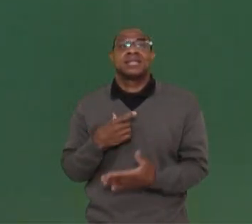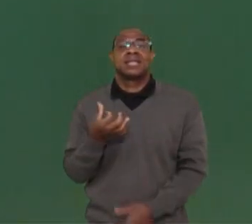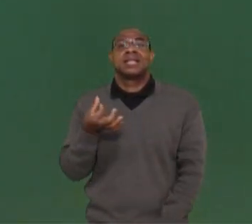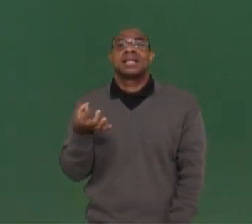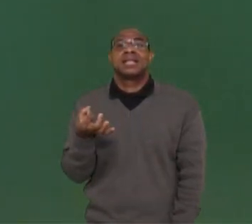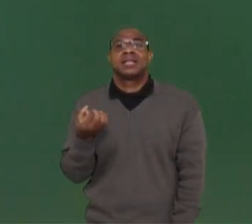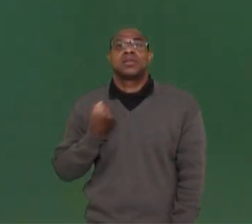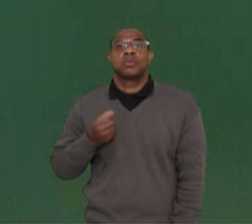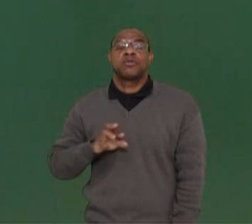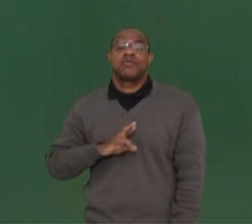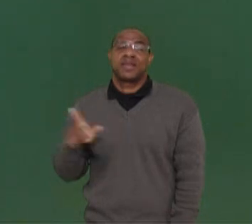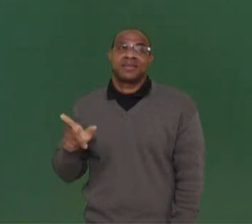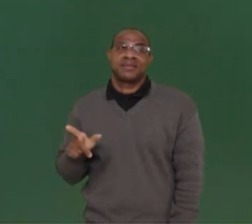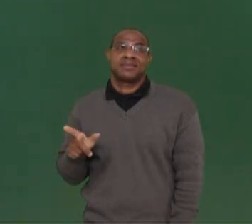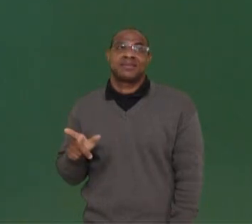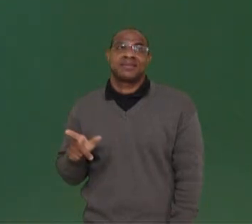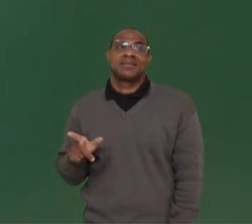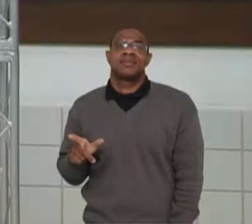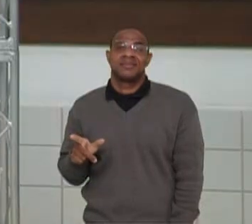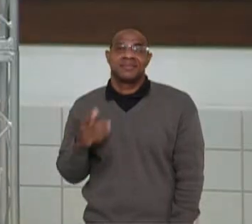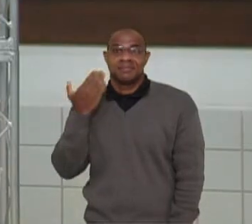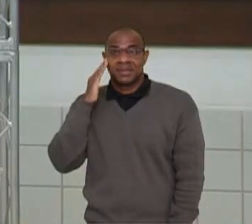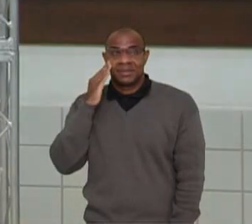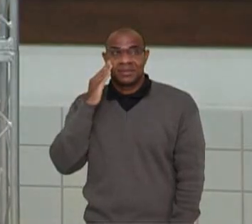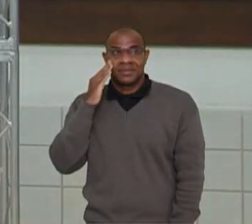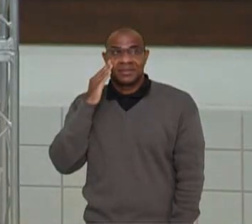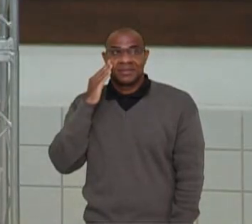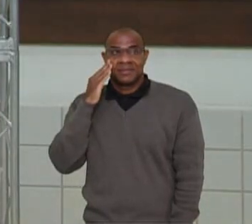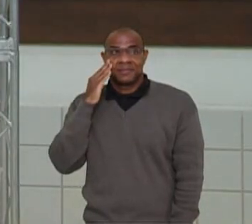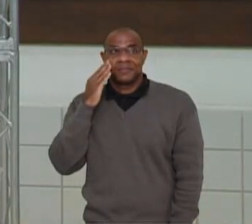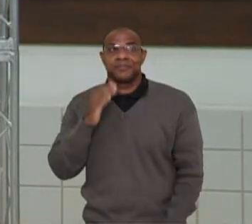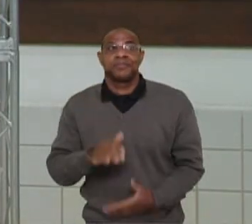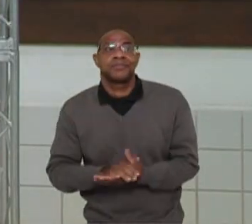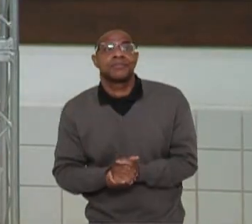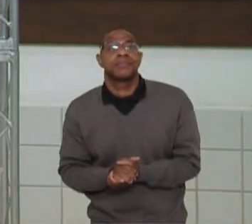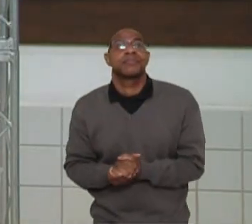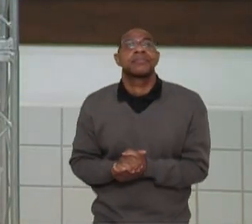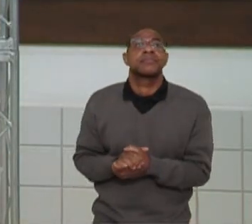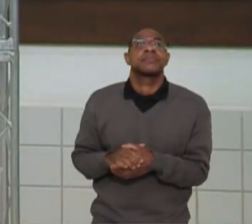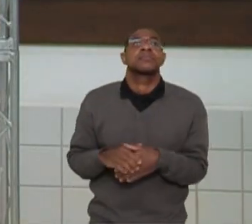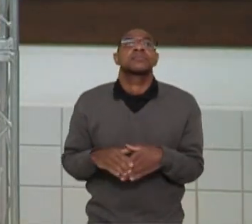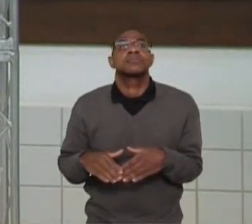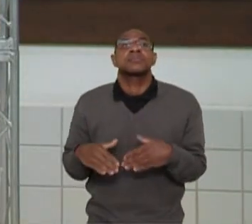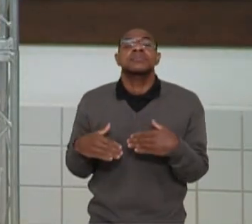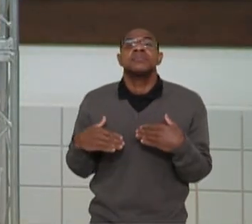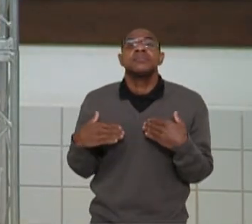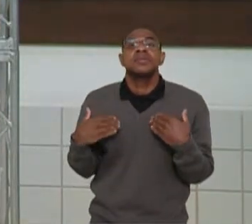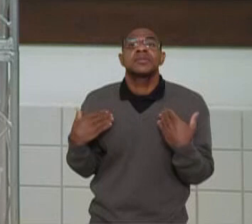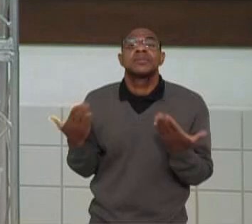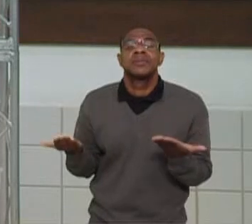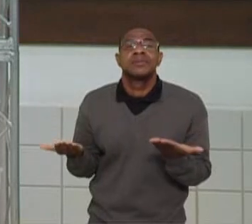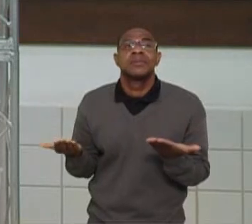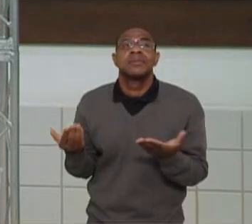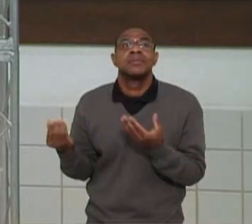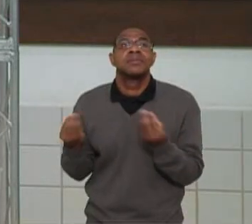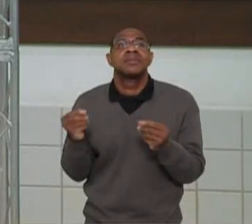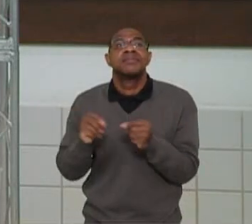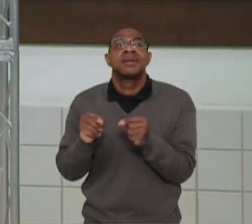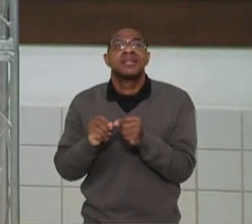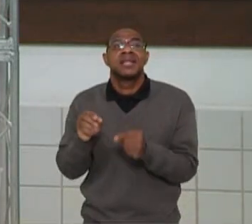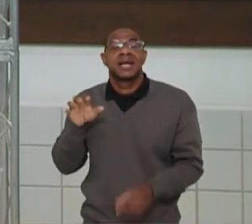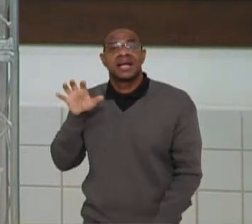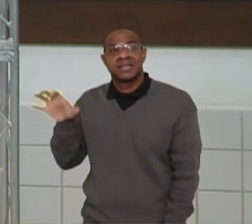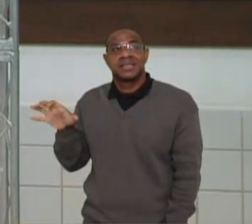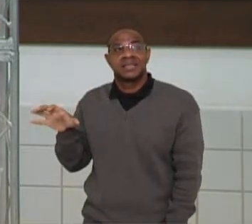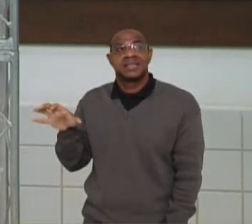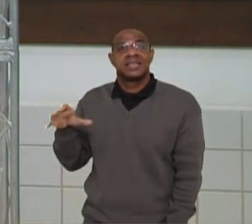diferentes. Tá? Eu sei que você deve estar pensando assim, ó, qual que é a garantia que eu tenho que se eu fizer essa escolha,